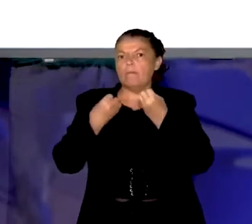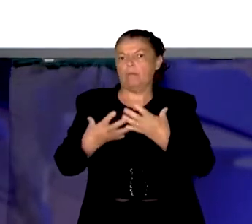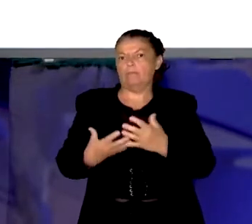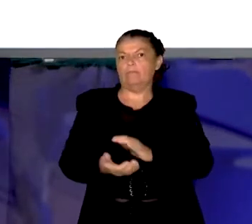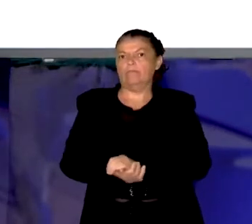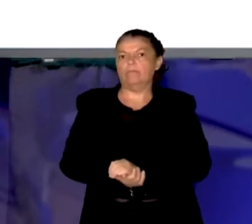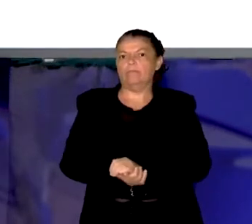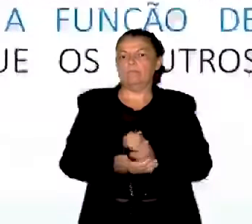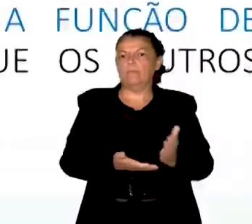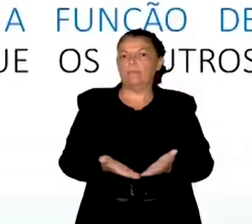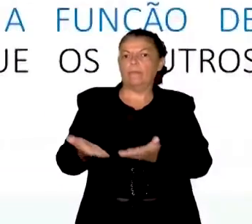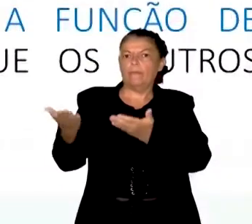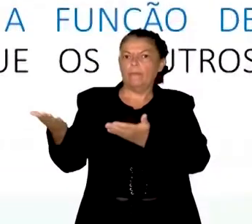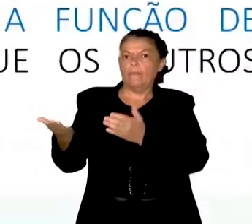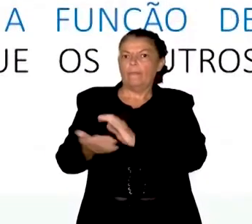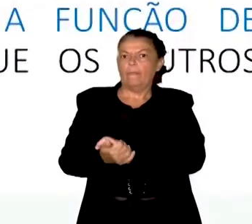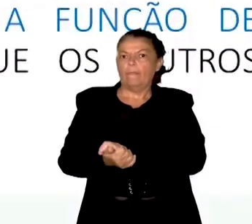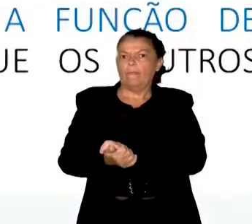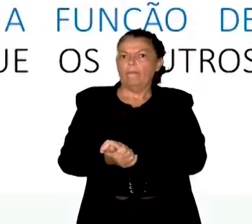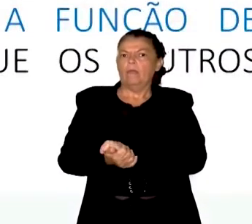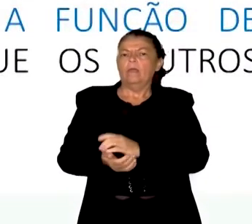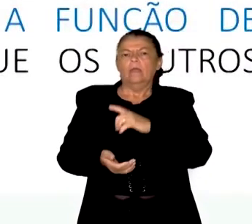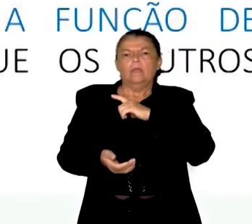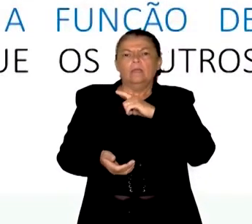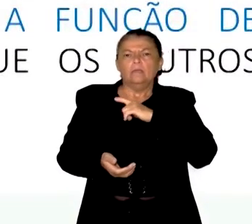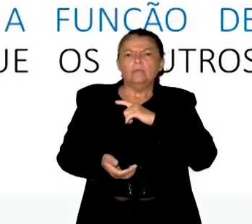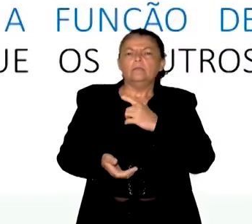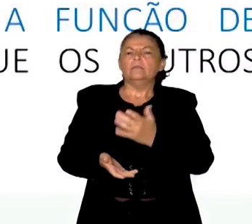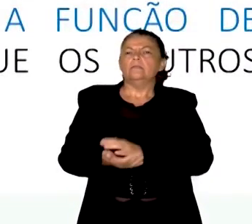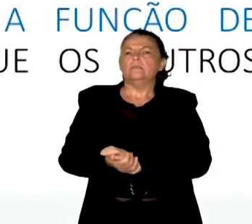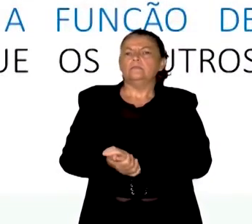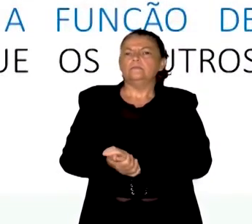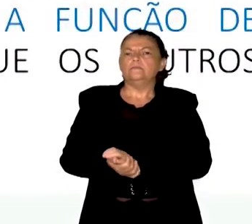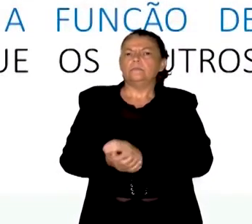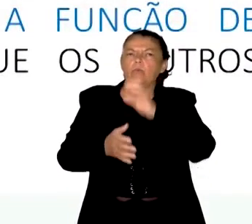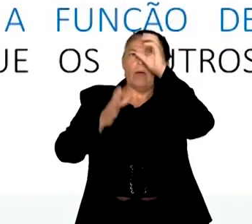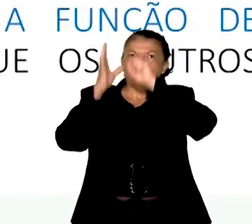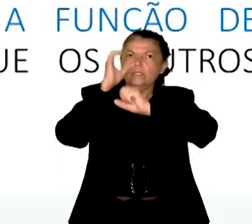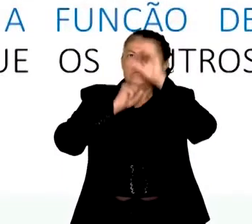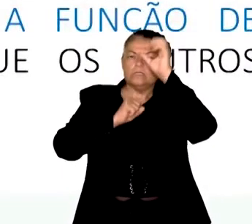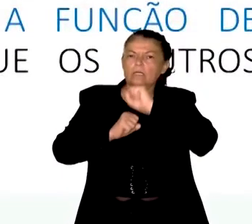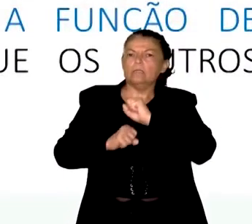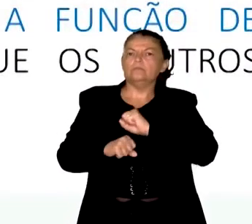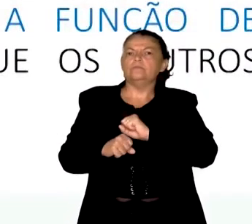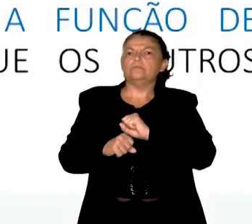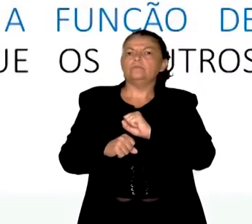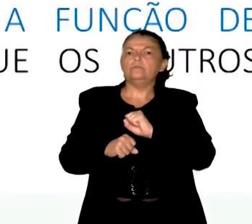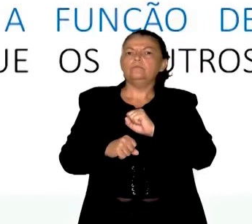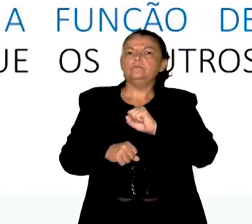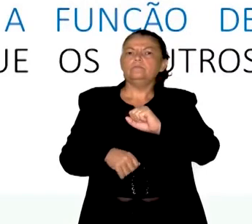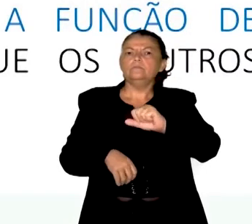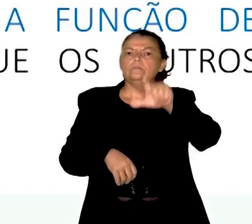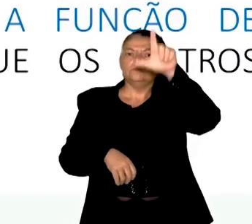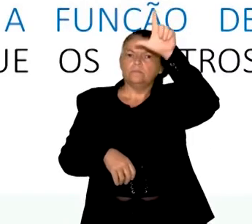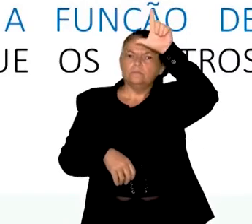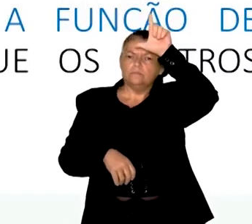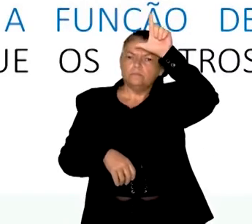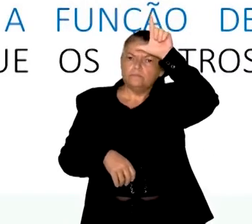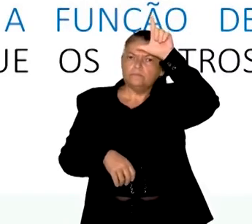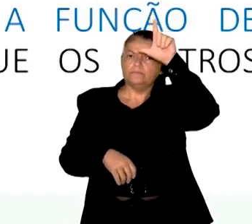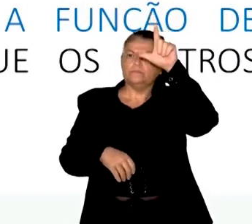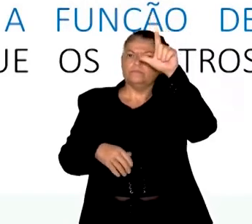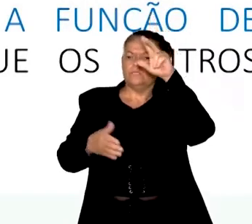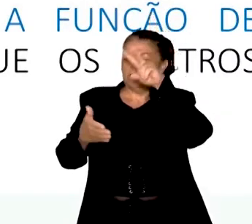conosco. Há muitas compreensões sobre o exercício da liderança, que por motivos históricos